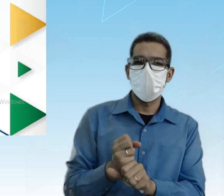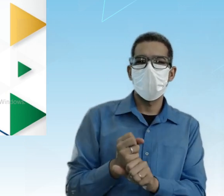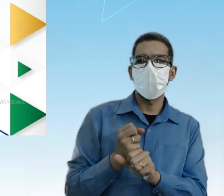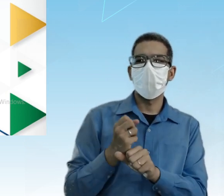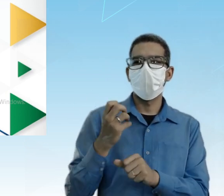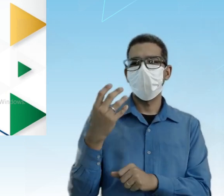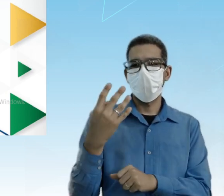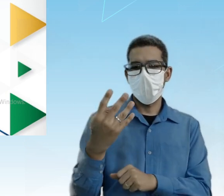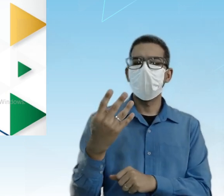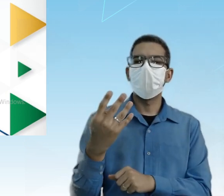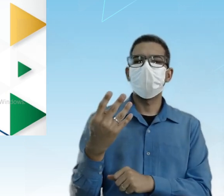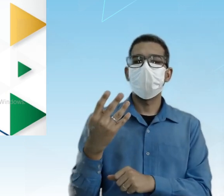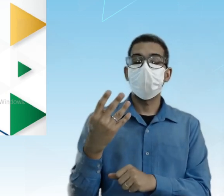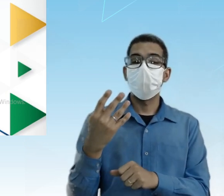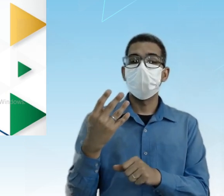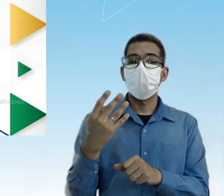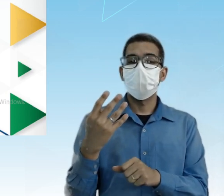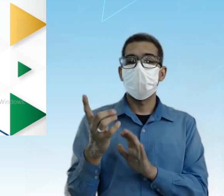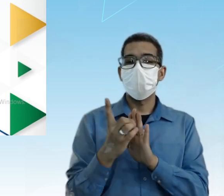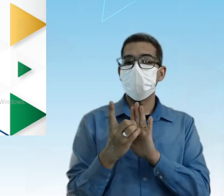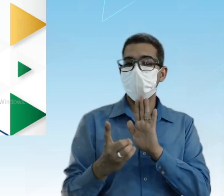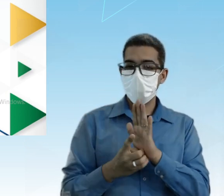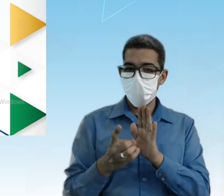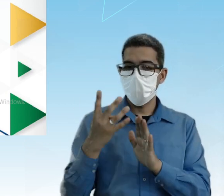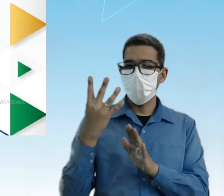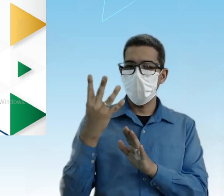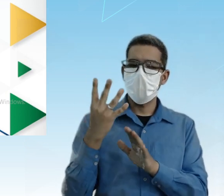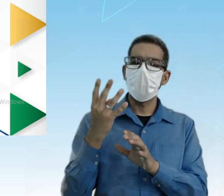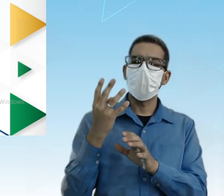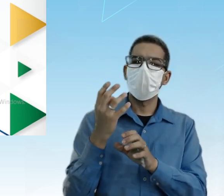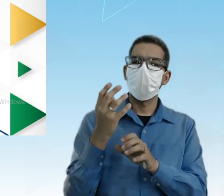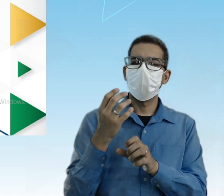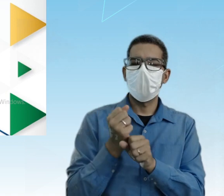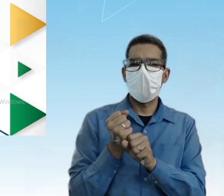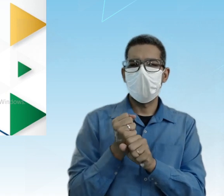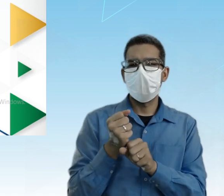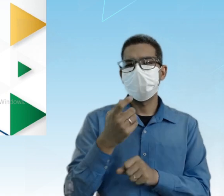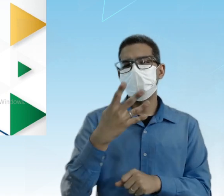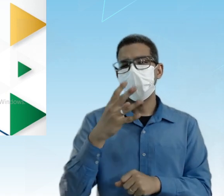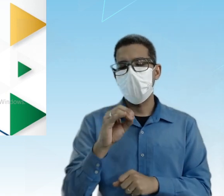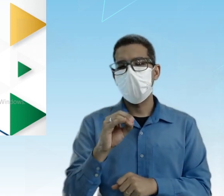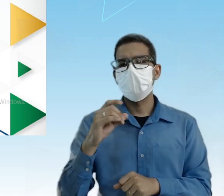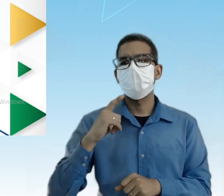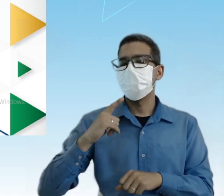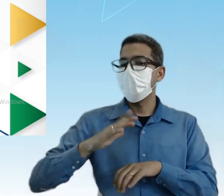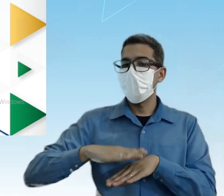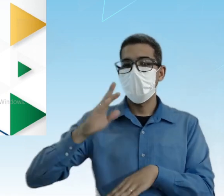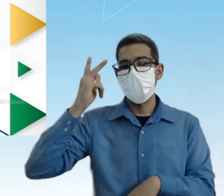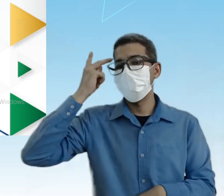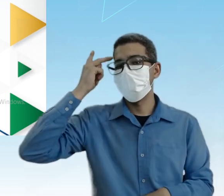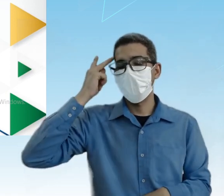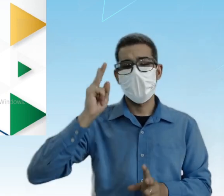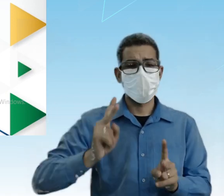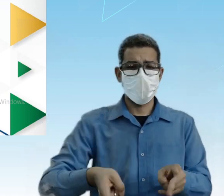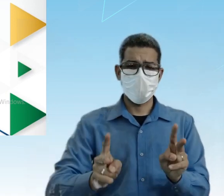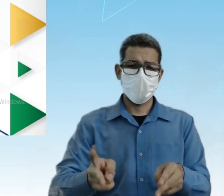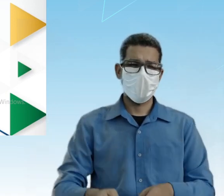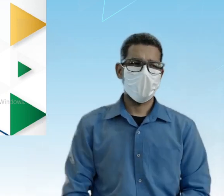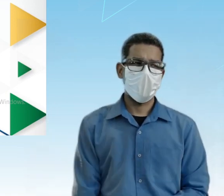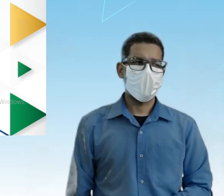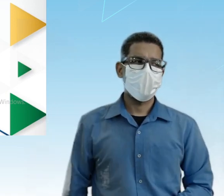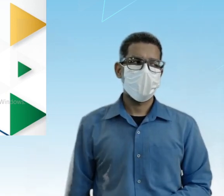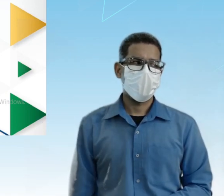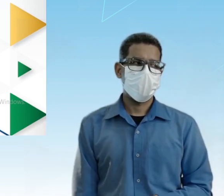Ninguém ultrapassa ele. Há mais de 4 décadas, ele seja ainda mais populoso e mais povoado na região, no